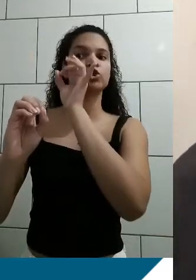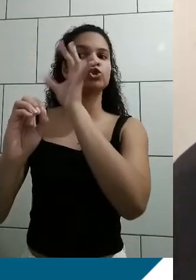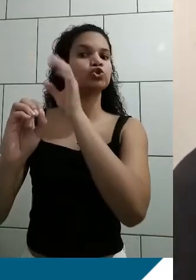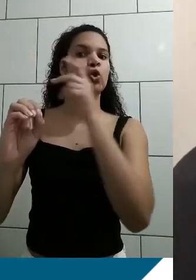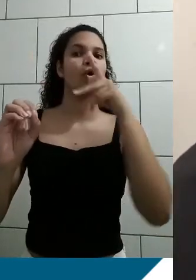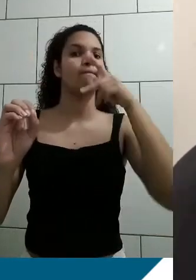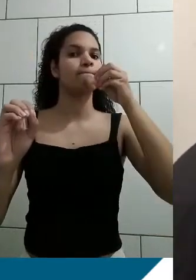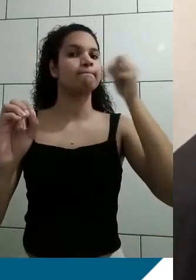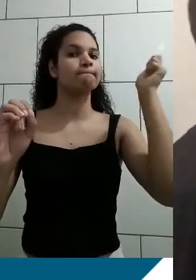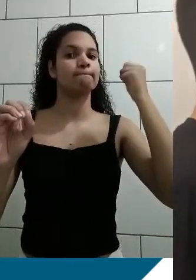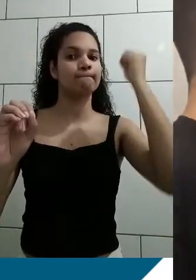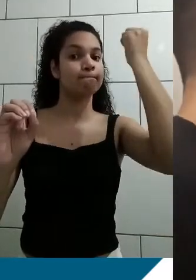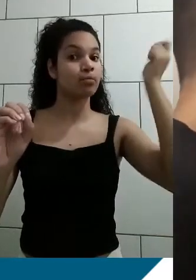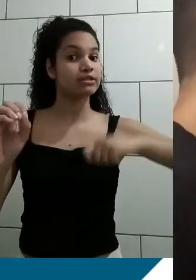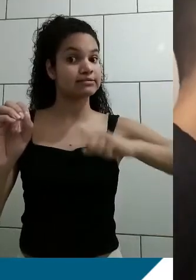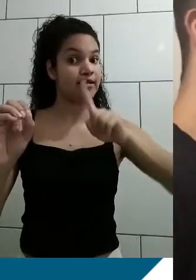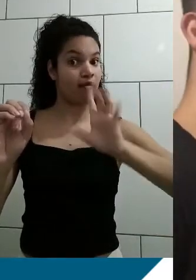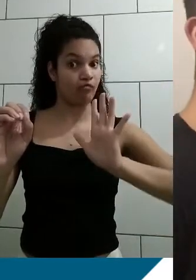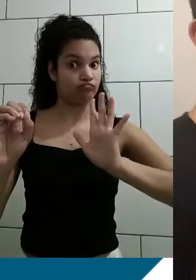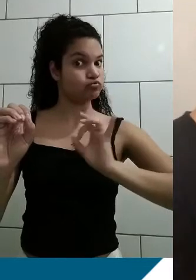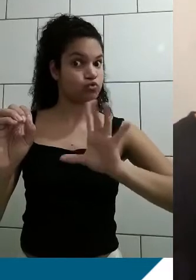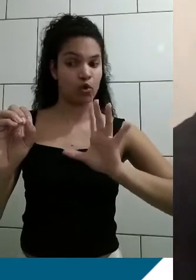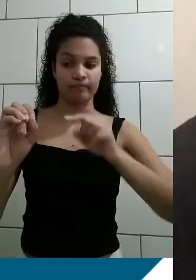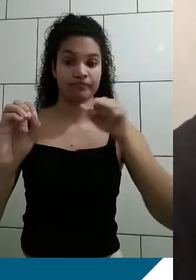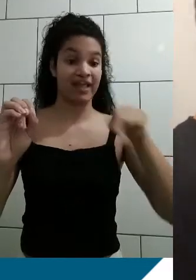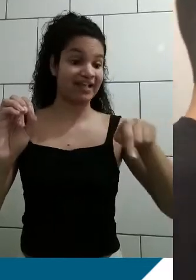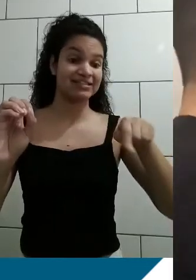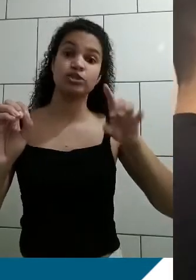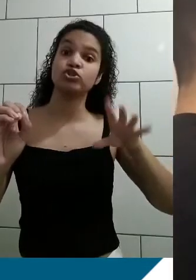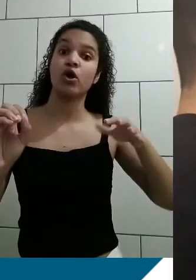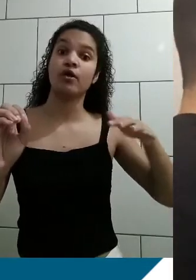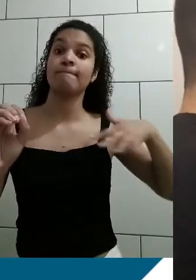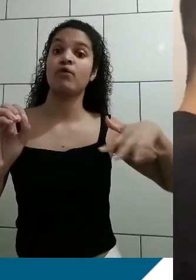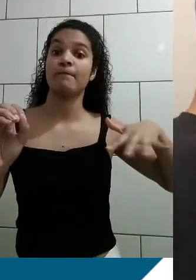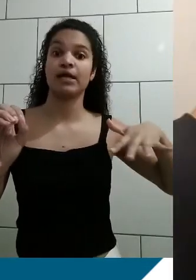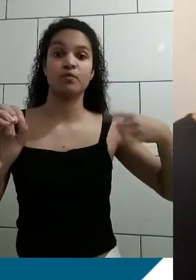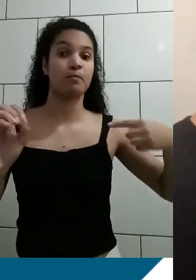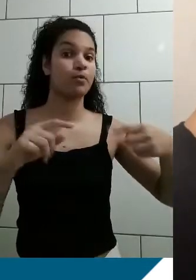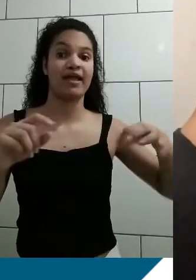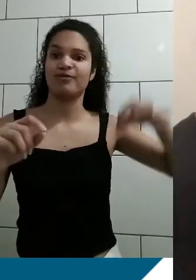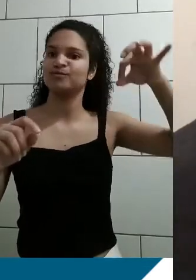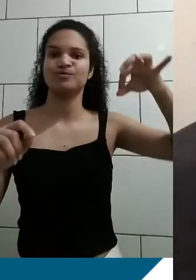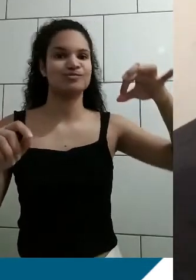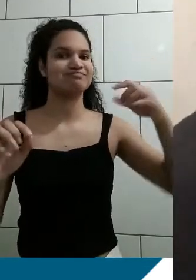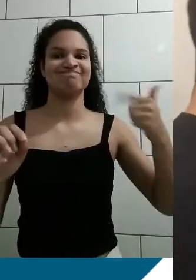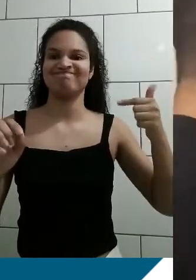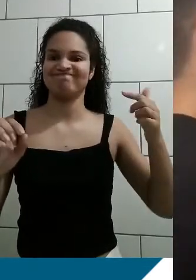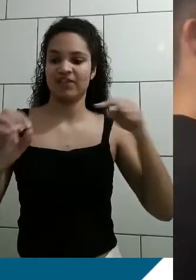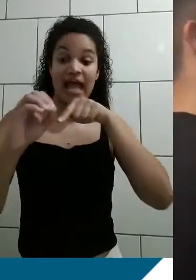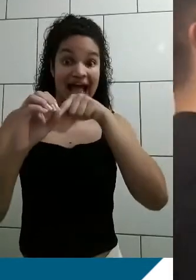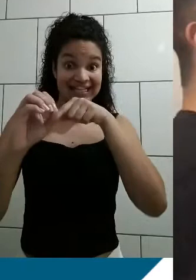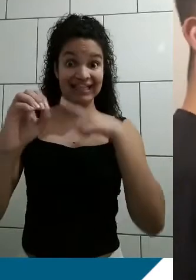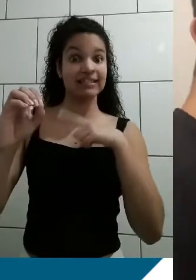tenho nenhuma altura em relação ao solo. Já nesse ponto, eu tenho as duas. Eu tenho uma certa altura, ou seja, eu tenho energia